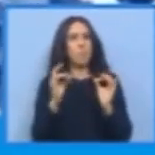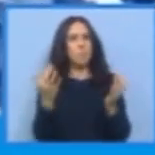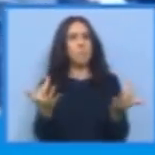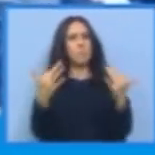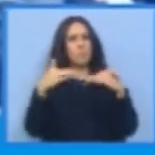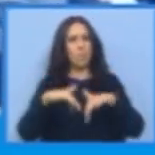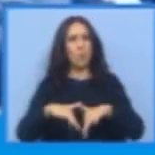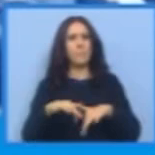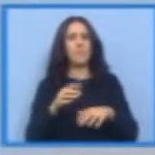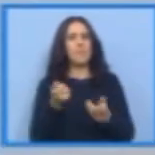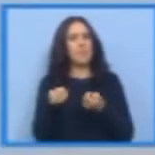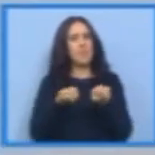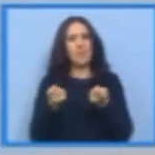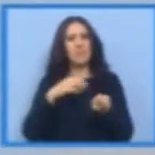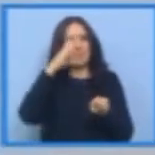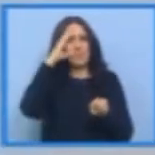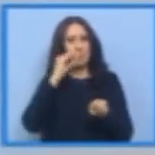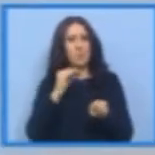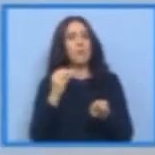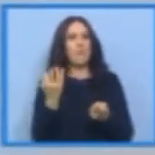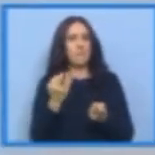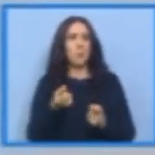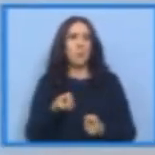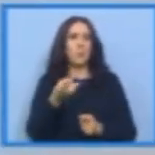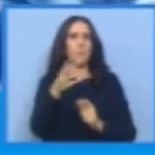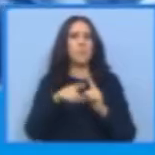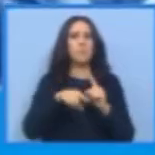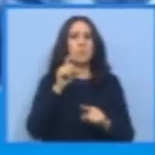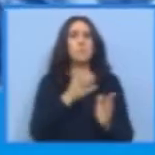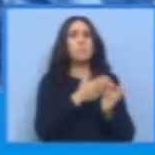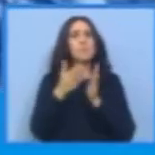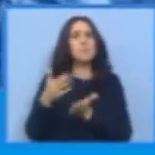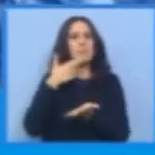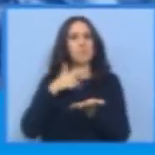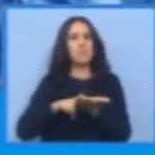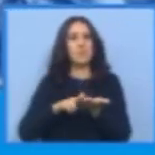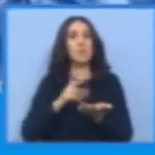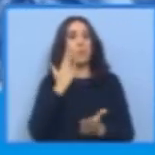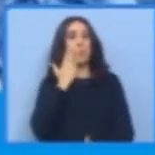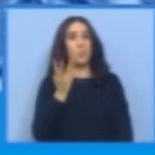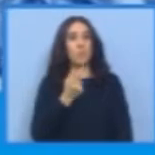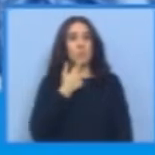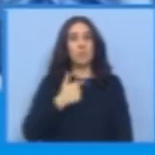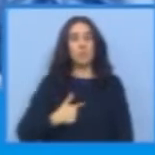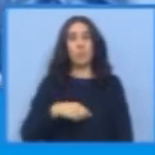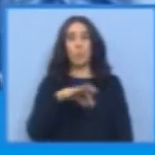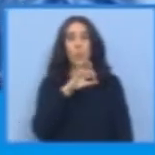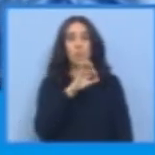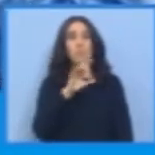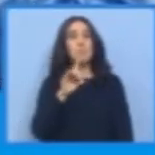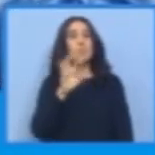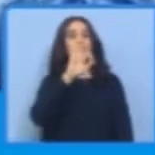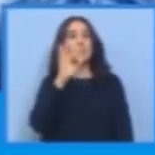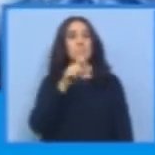não está a saber lidar com isso, muitos refugiados, mas a verdade também é que os dados nos dizem que 86% dos